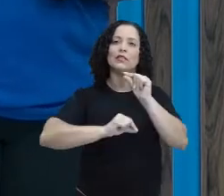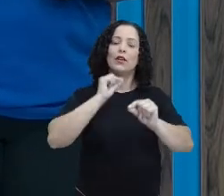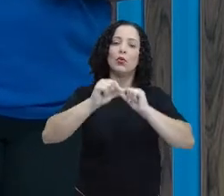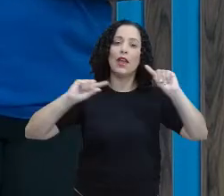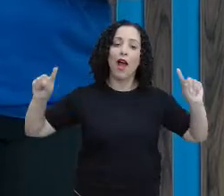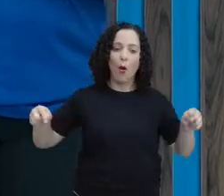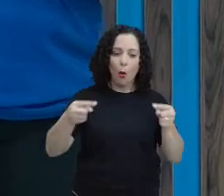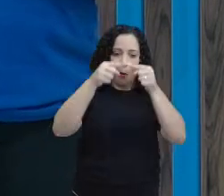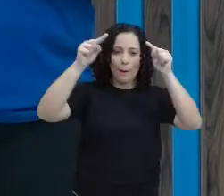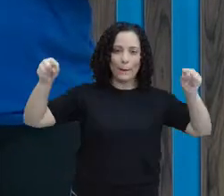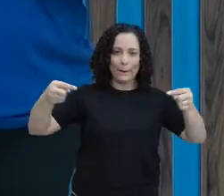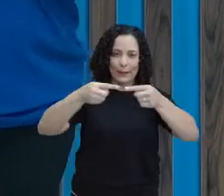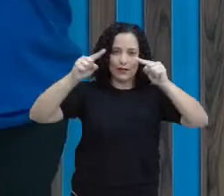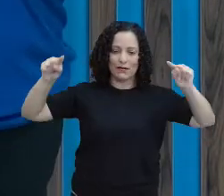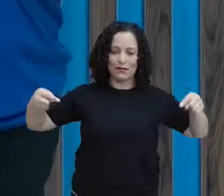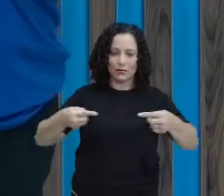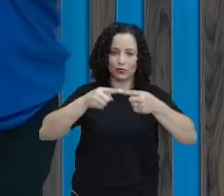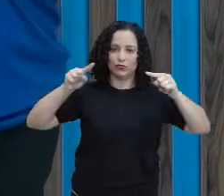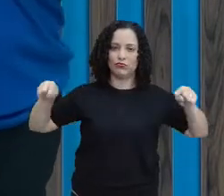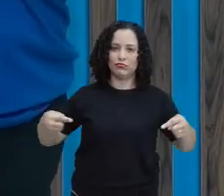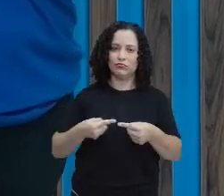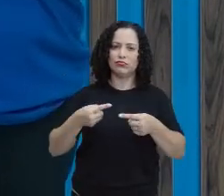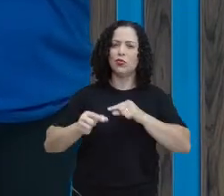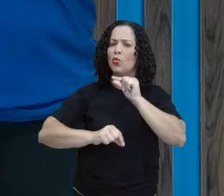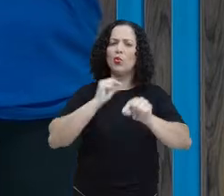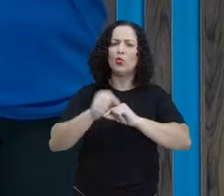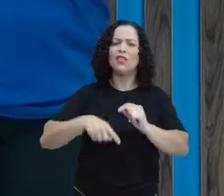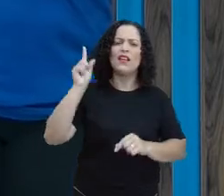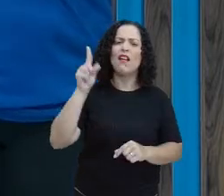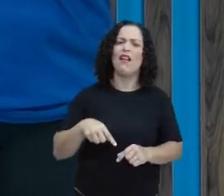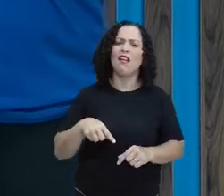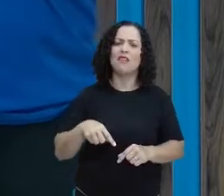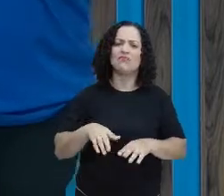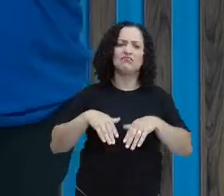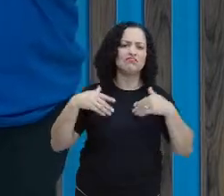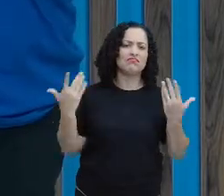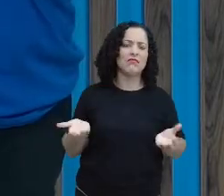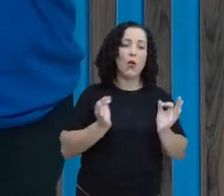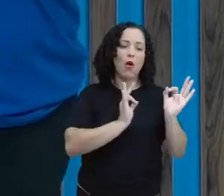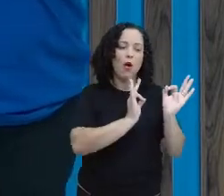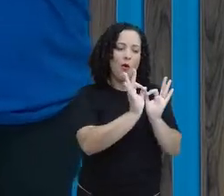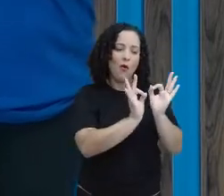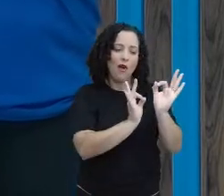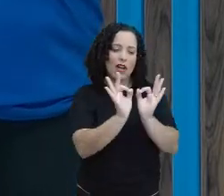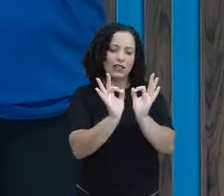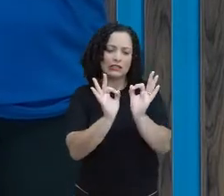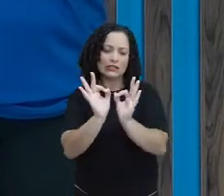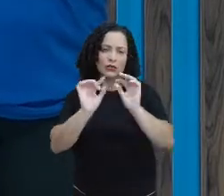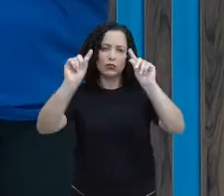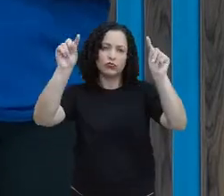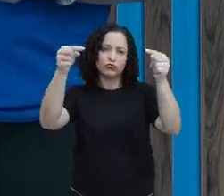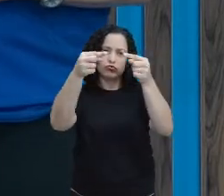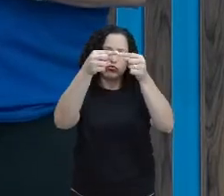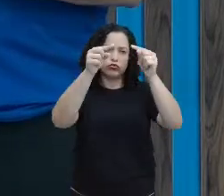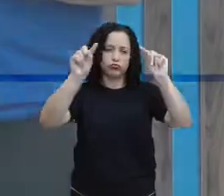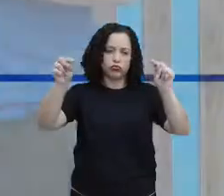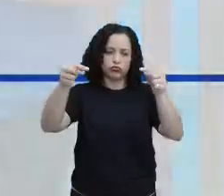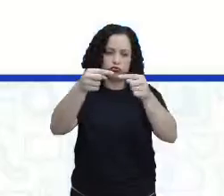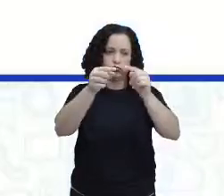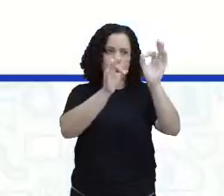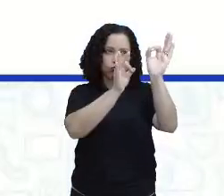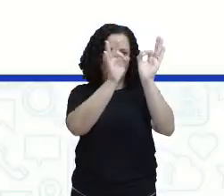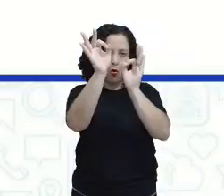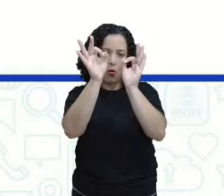gênica. Quando a gente fala de recombinação, é um rearranjo, né? É uma maneira de quê?